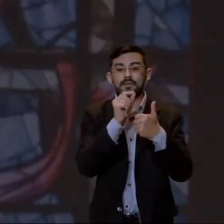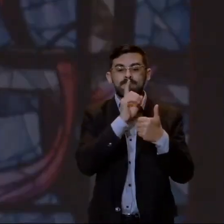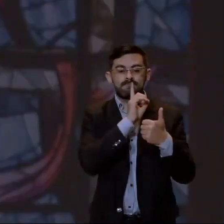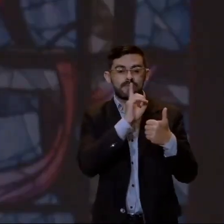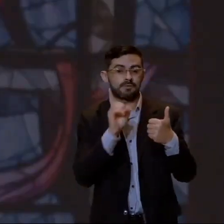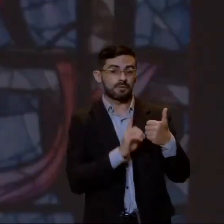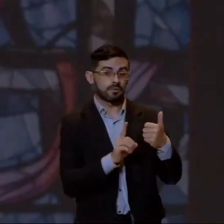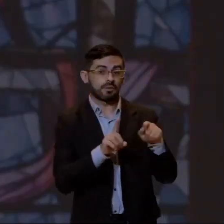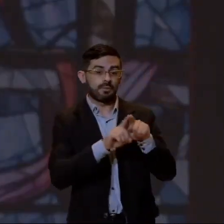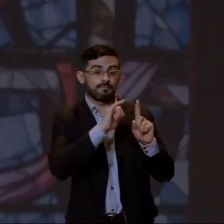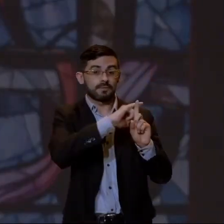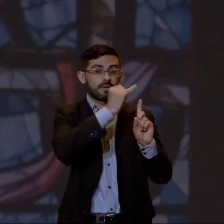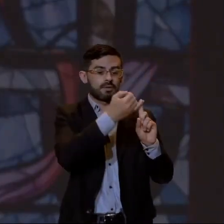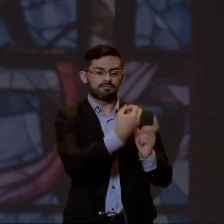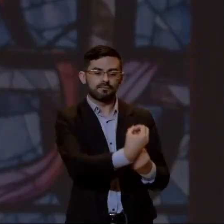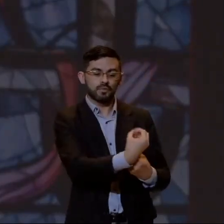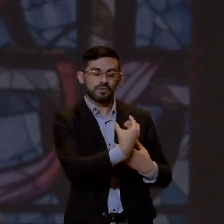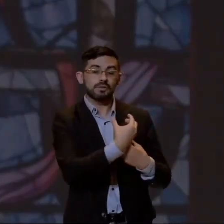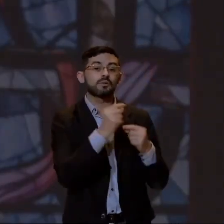Zacarias e Isabel nos dão é a